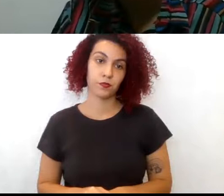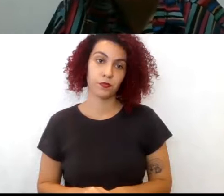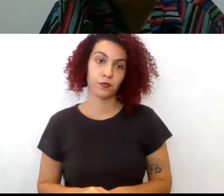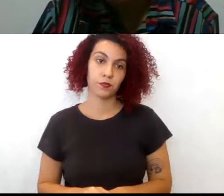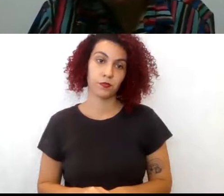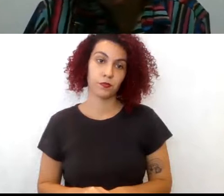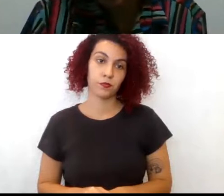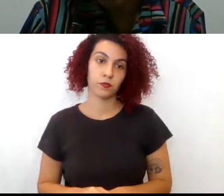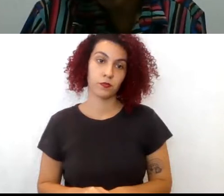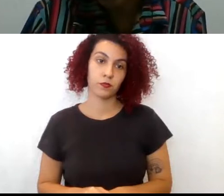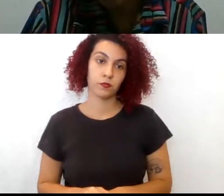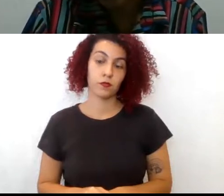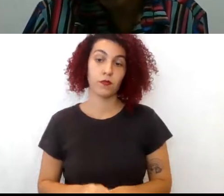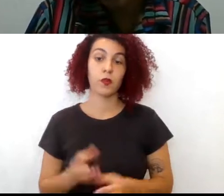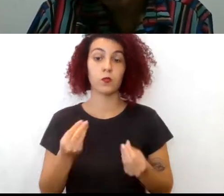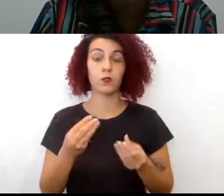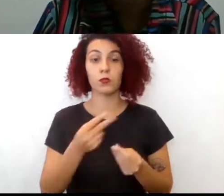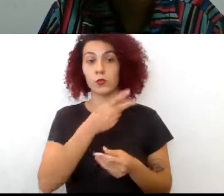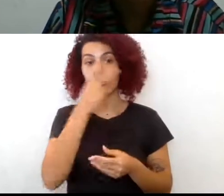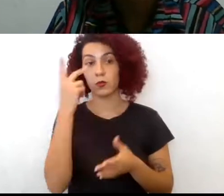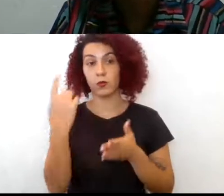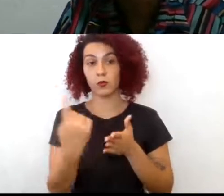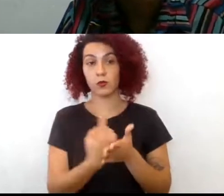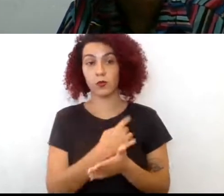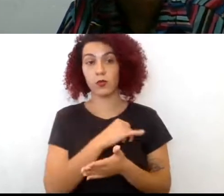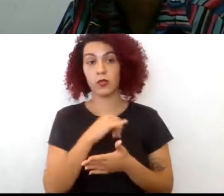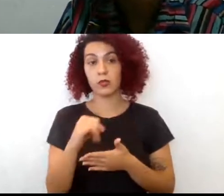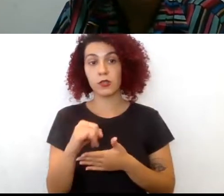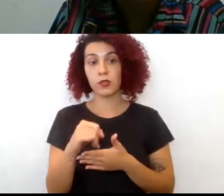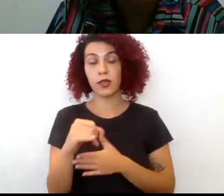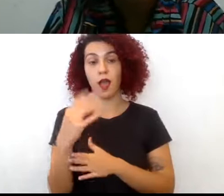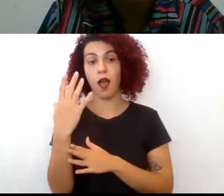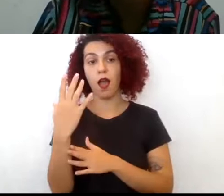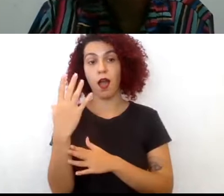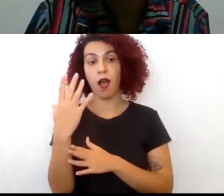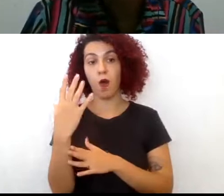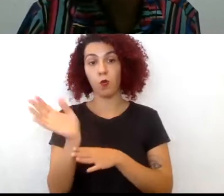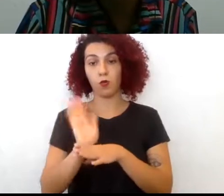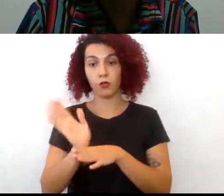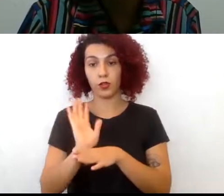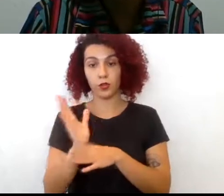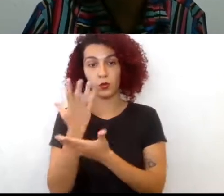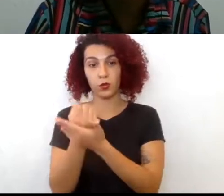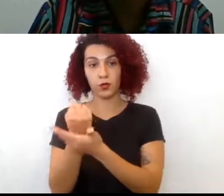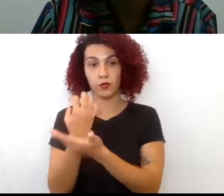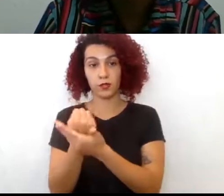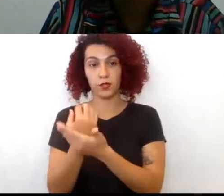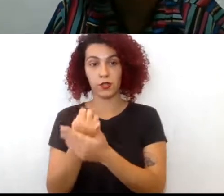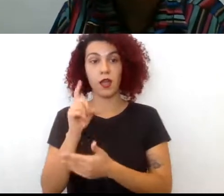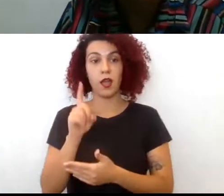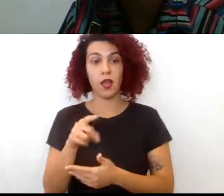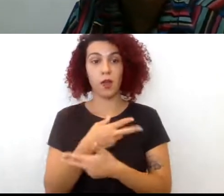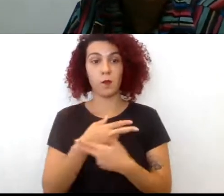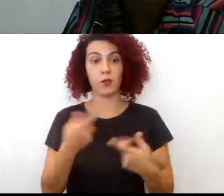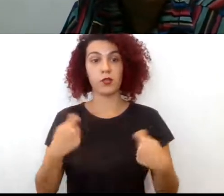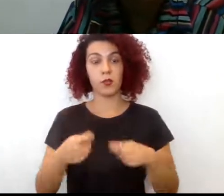quantidade de pessoas enorme perguntou se a gente ia ter acesso a essa gravação ver eu acho o conteúdo pra gente